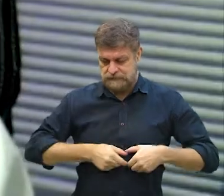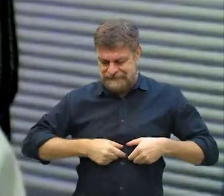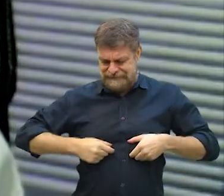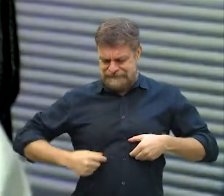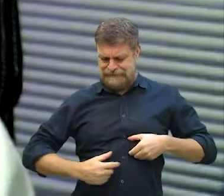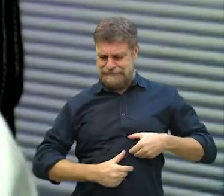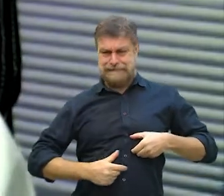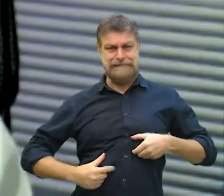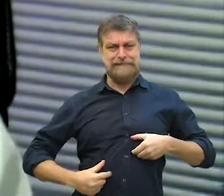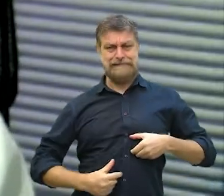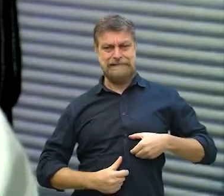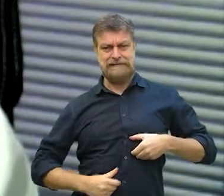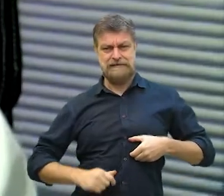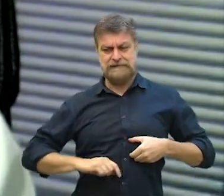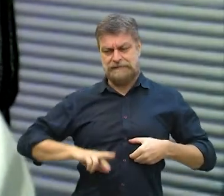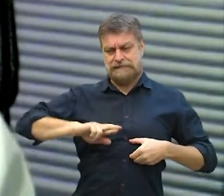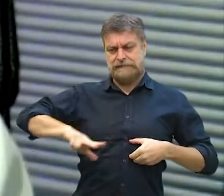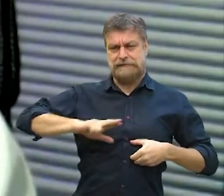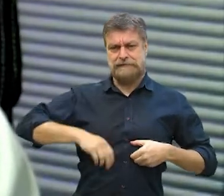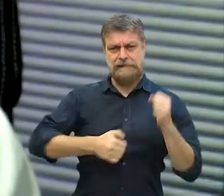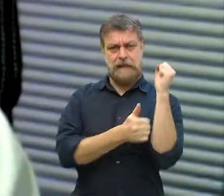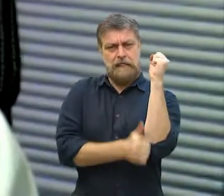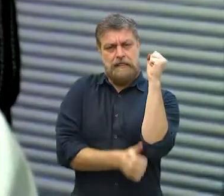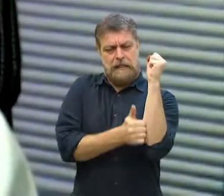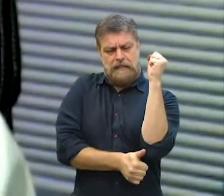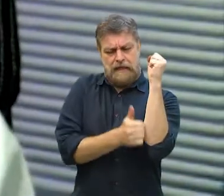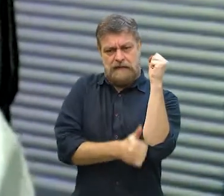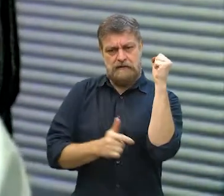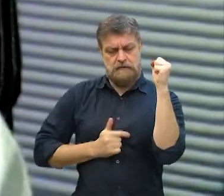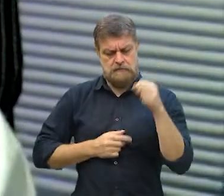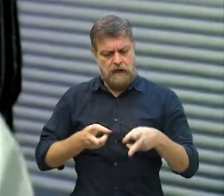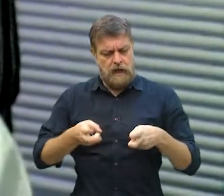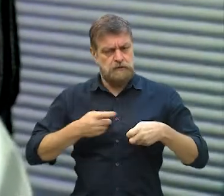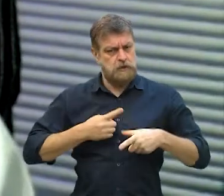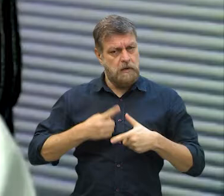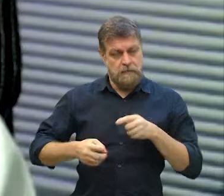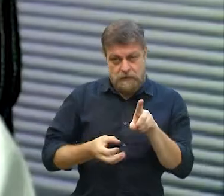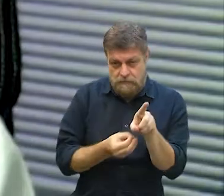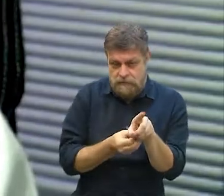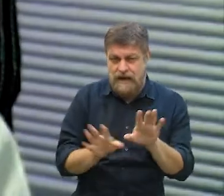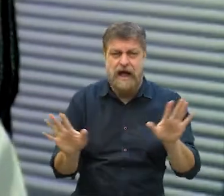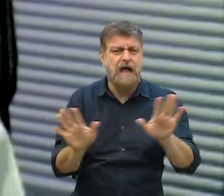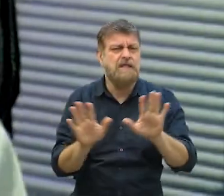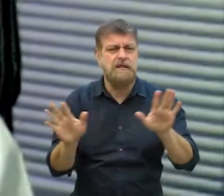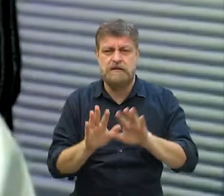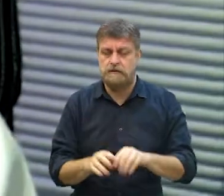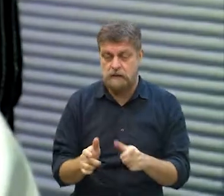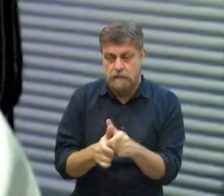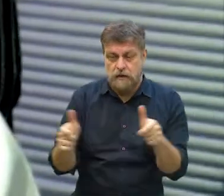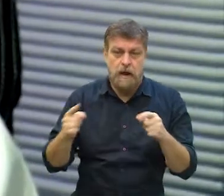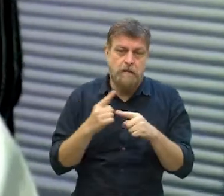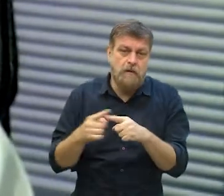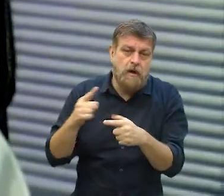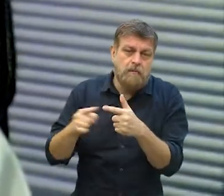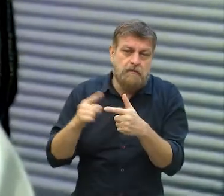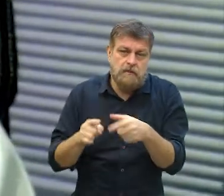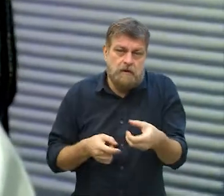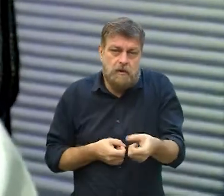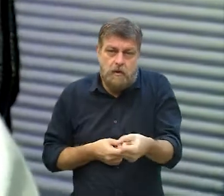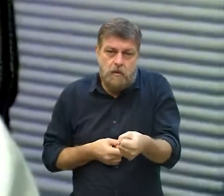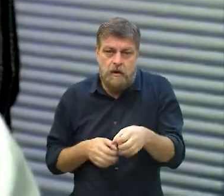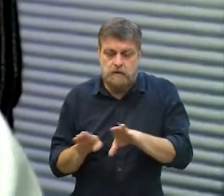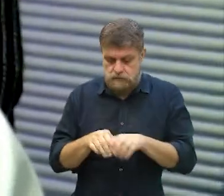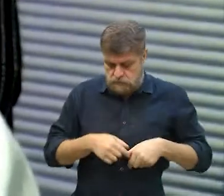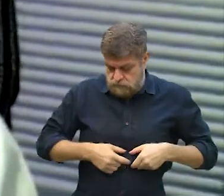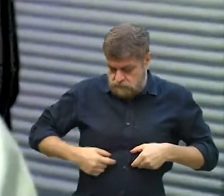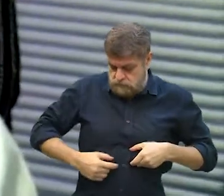sintoma intestinal, alguma alteração das fezes, e muitas vezes acha que o problema é prostático. E na maioria das vezes não é. Pode ser um problema do